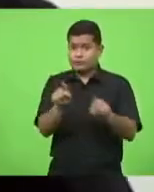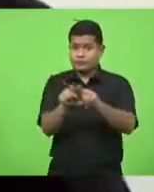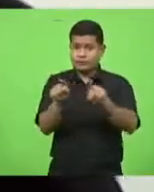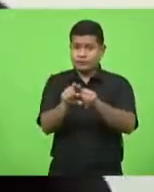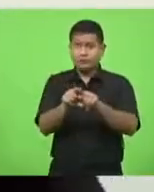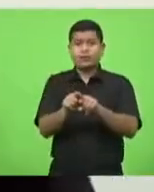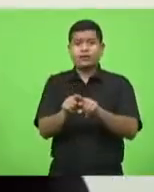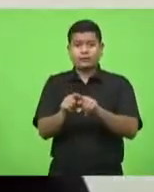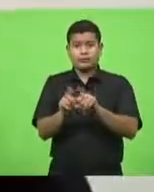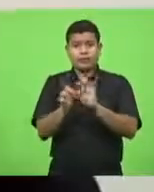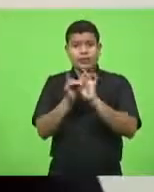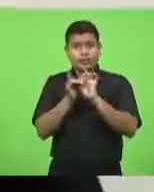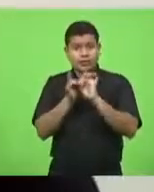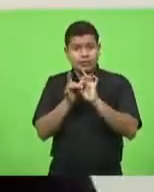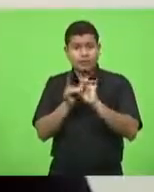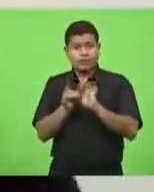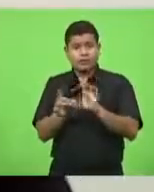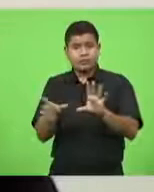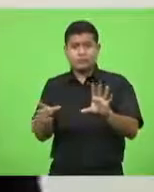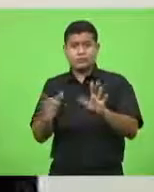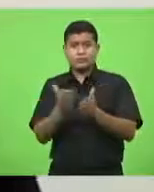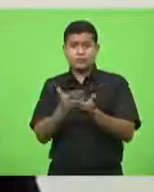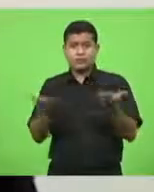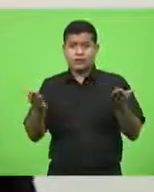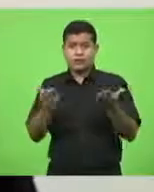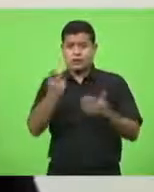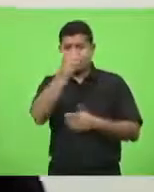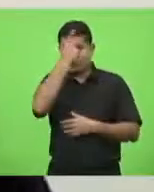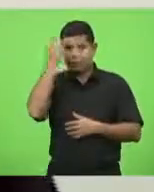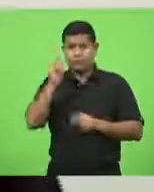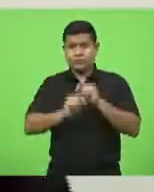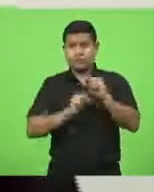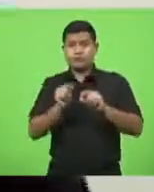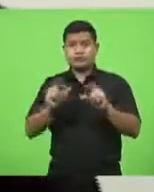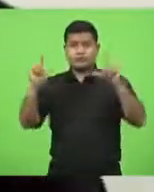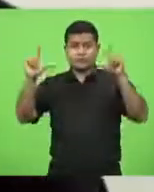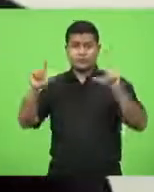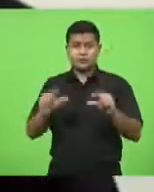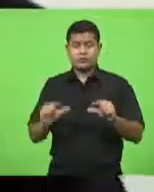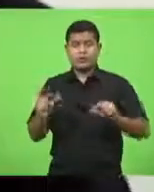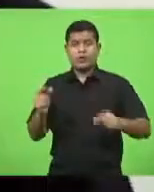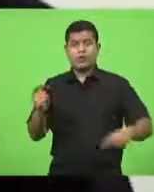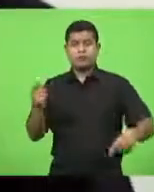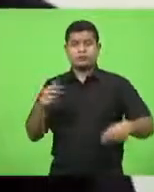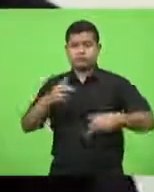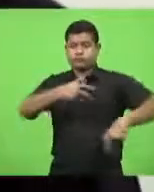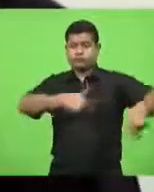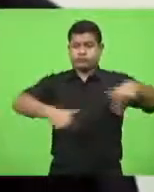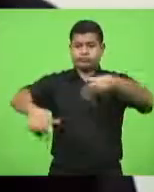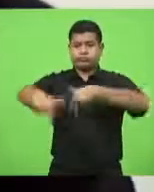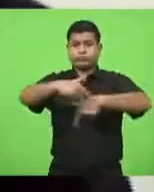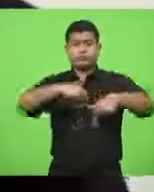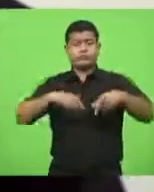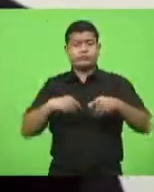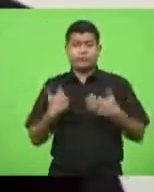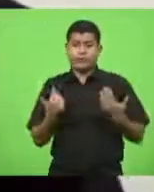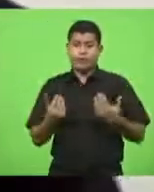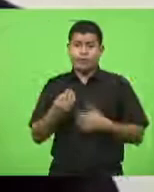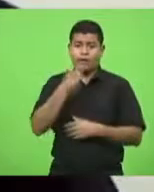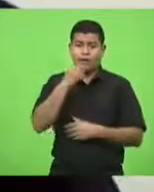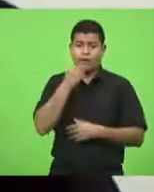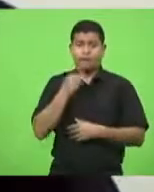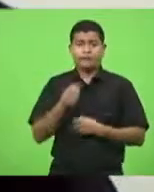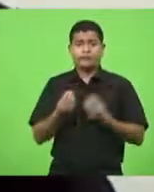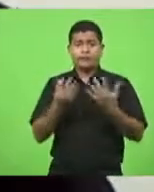permitir minimamente que as pessoas reduzam a circulação e, com isso, a transmissão do coronavírus. Mas,